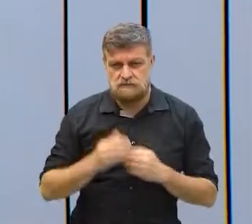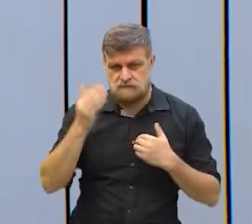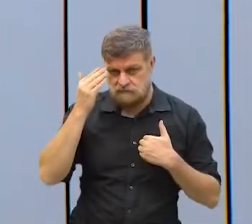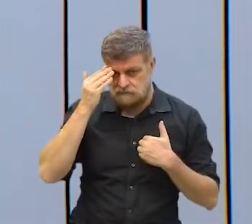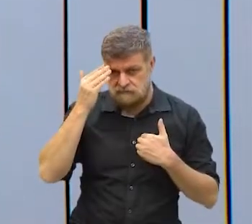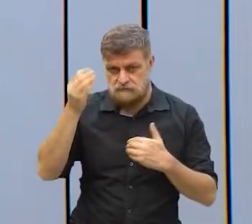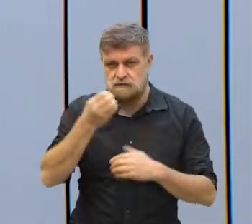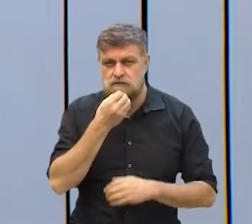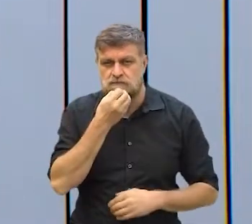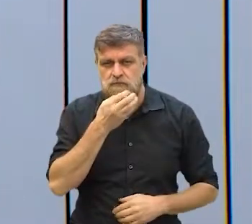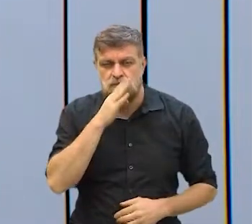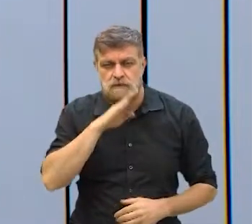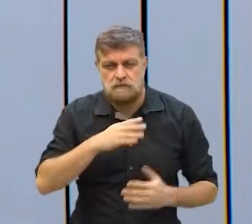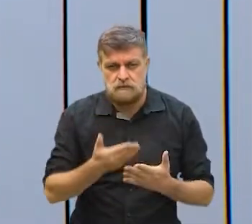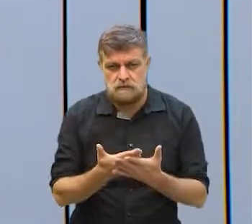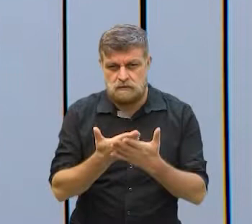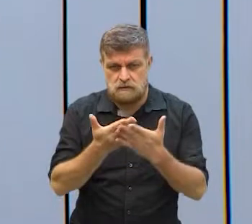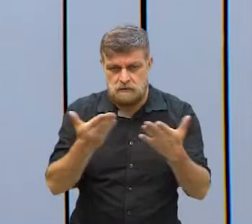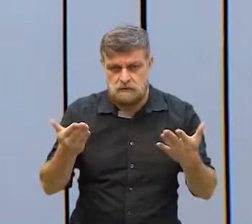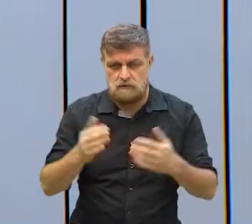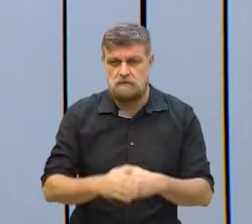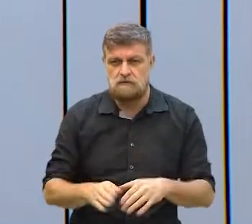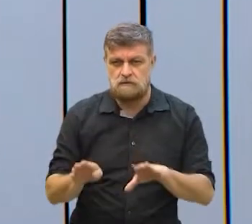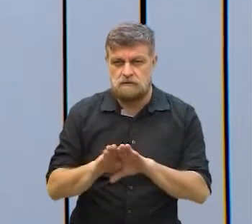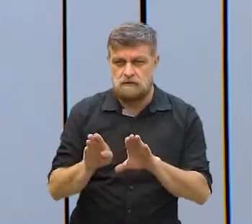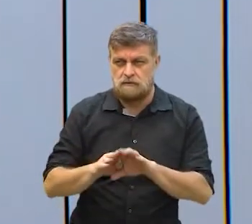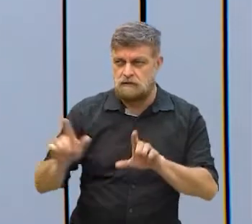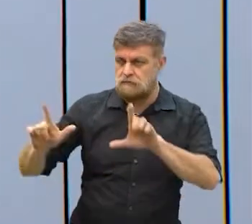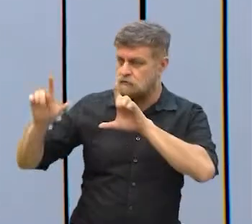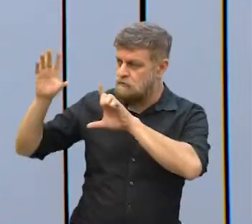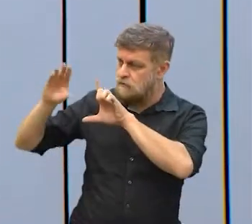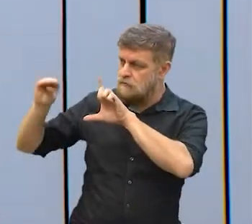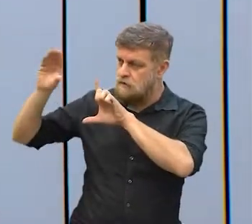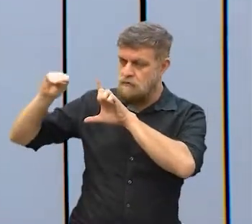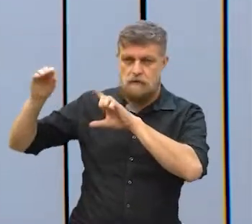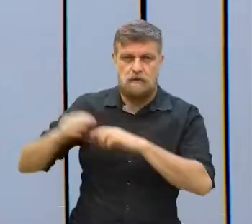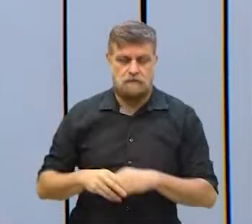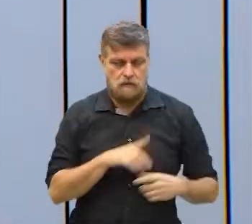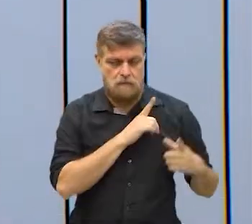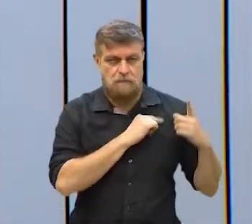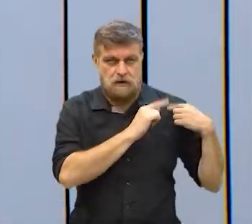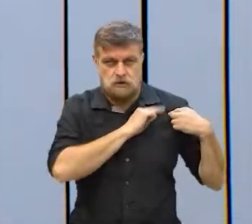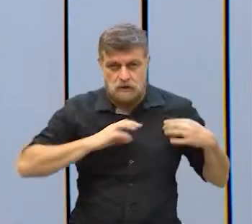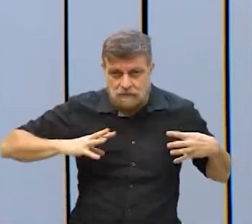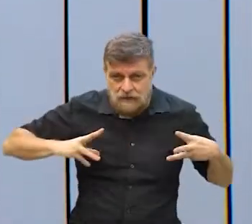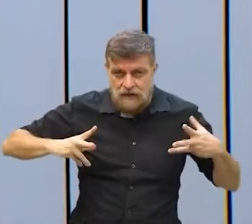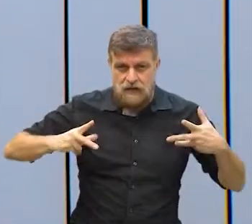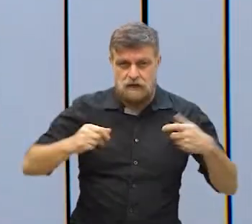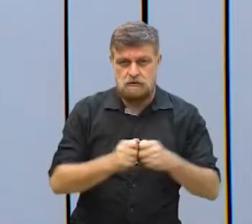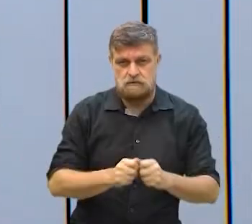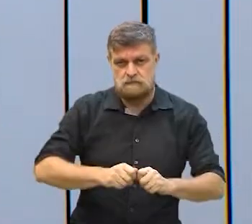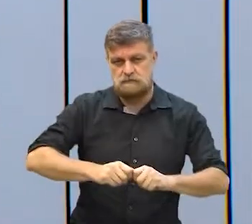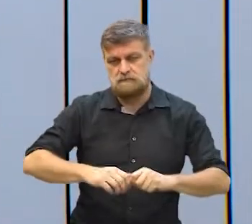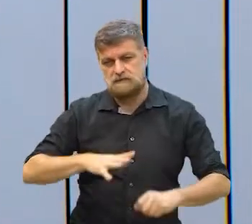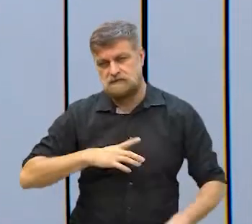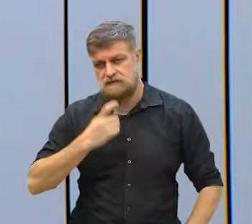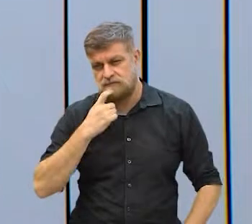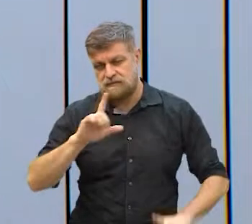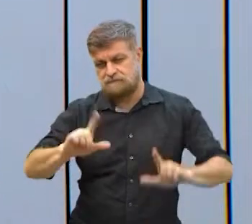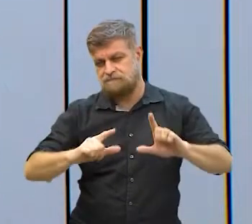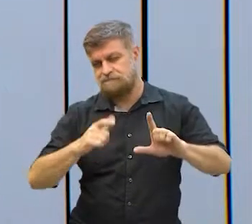Bom dia, boa tarde para todos. Uma boa tarde para o Dr. Sérgio, uma boa tarde para o Major Jaime, para todos aqui da Câmara e a todos que nos assistem em